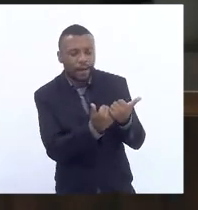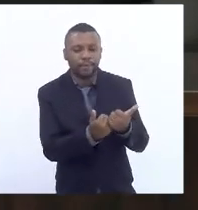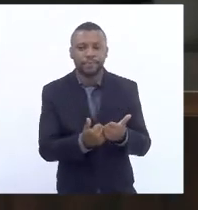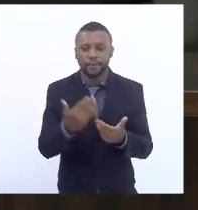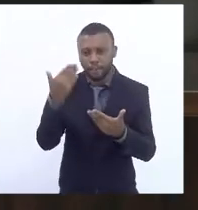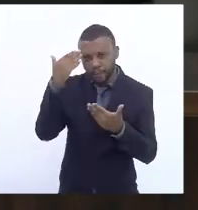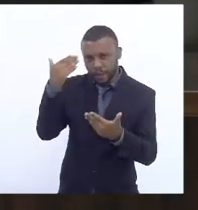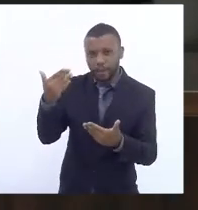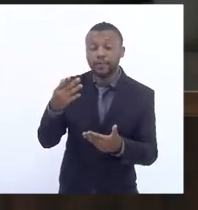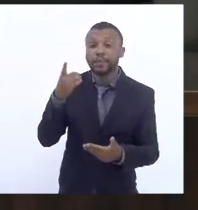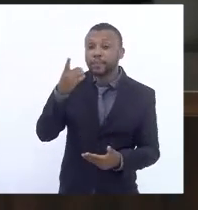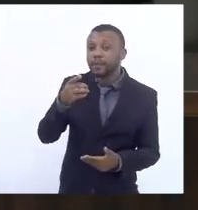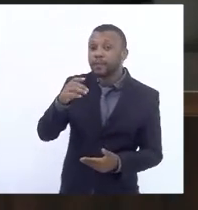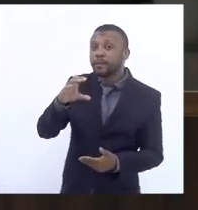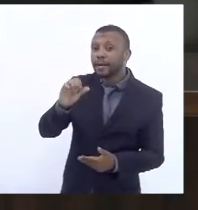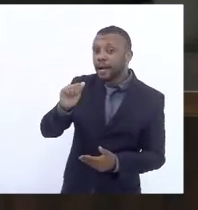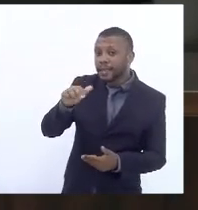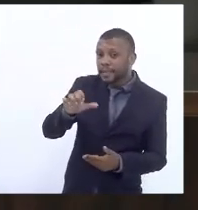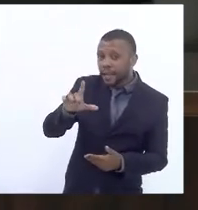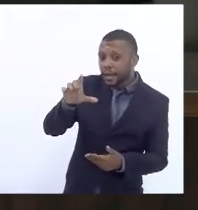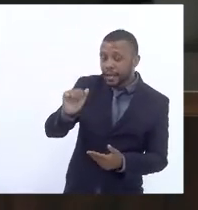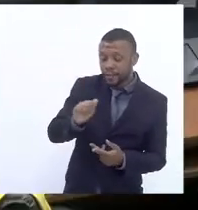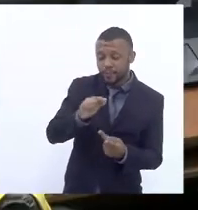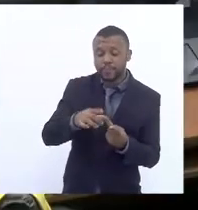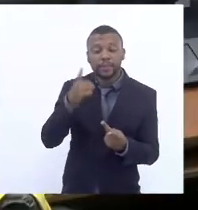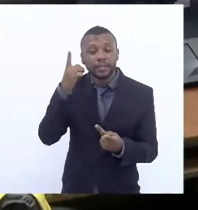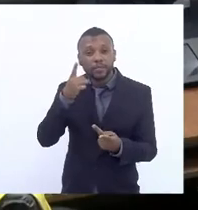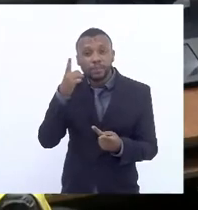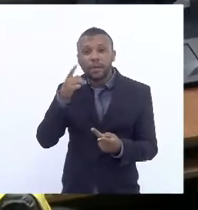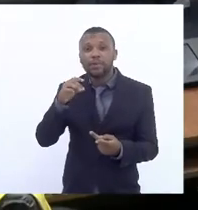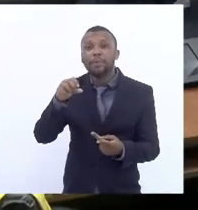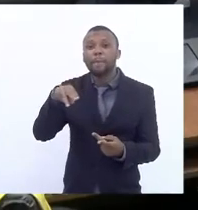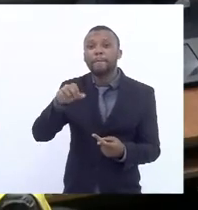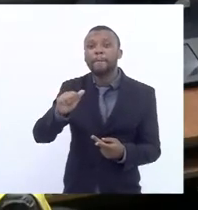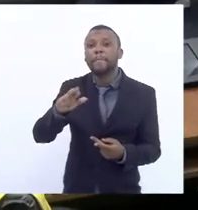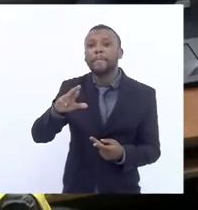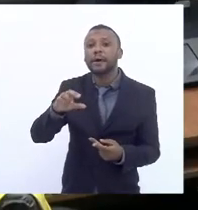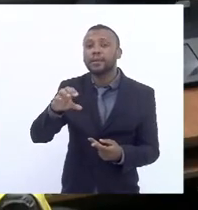deputado Canela. Deputado Márcio Pacheco.